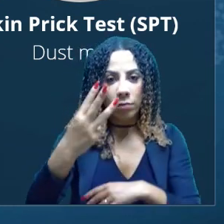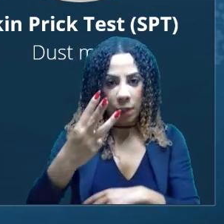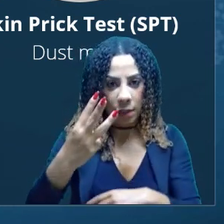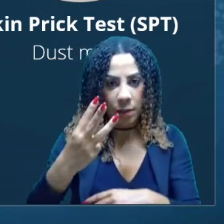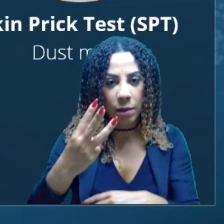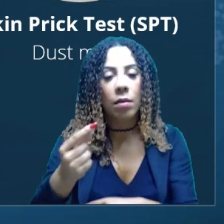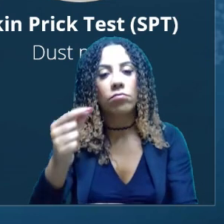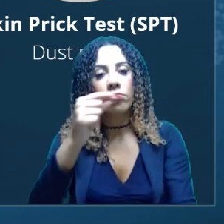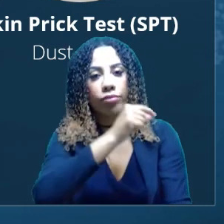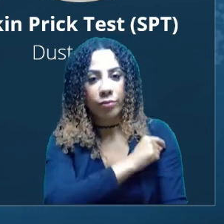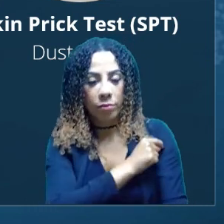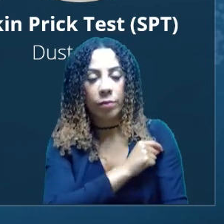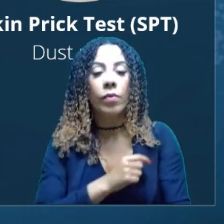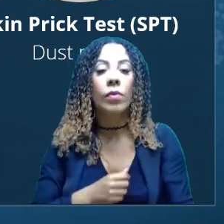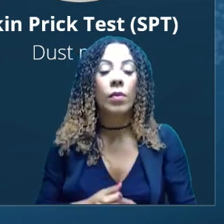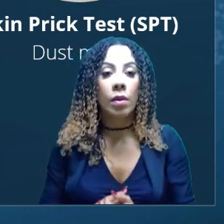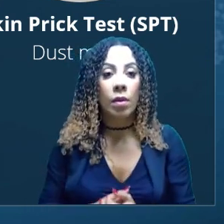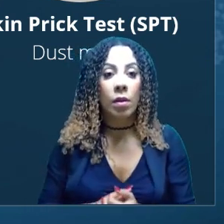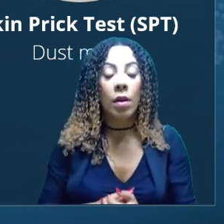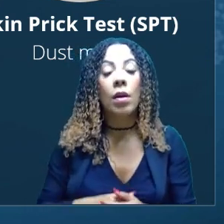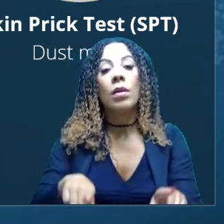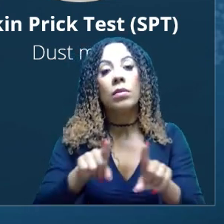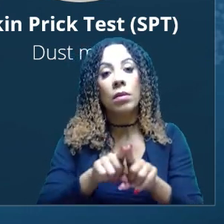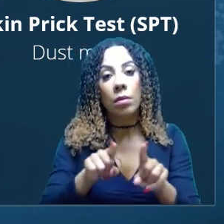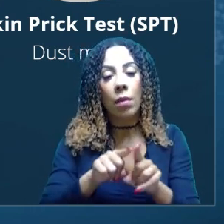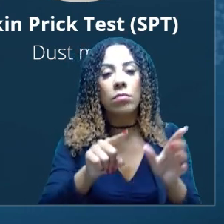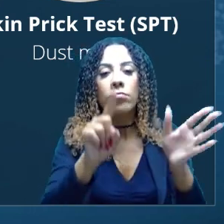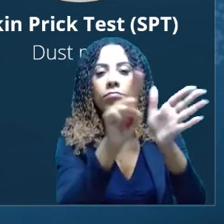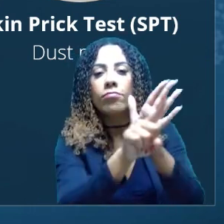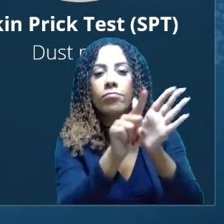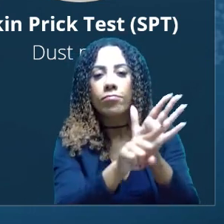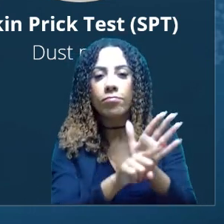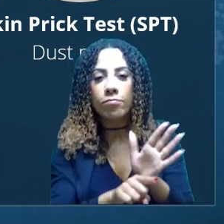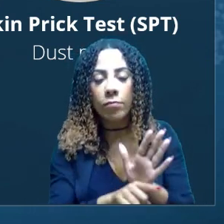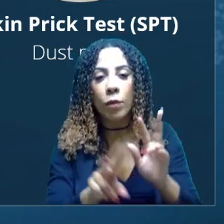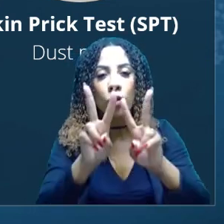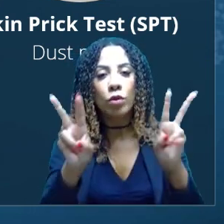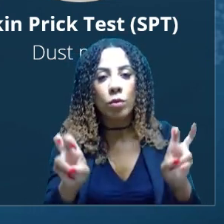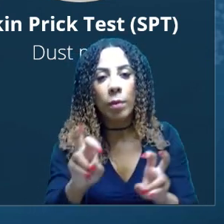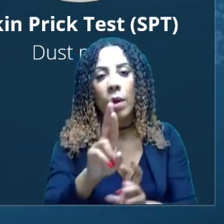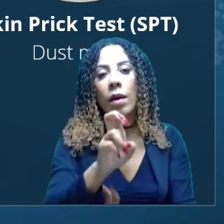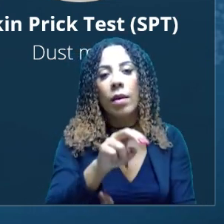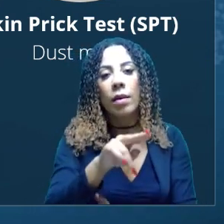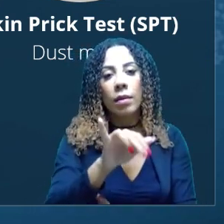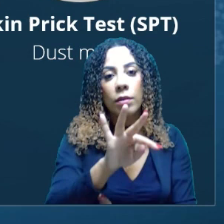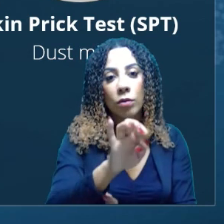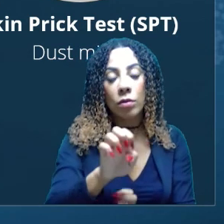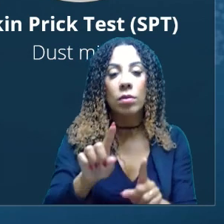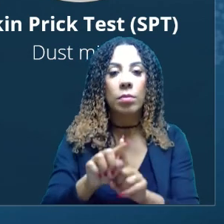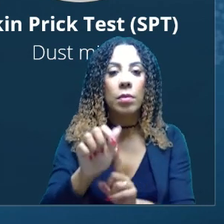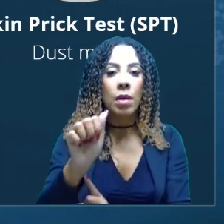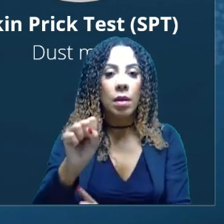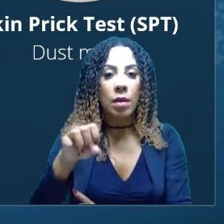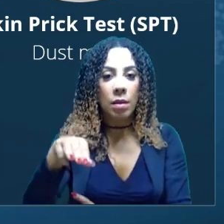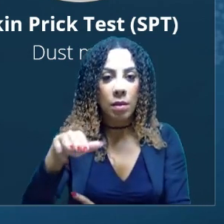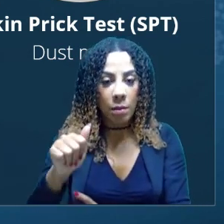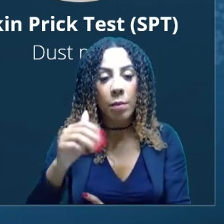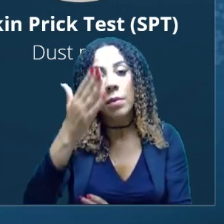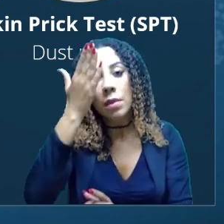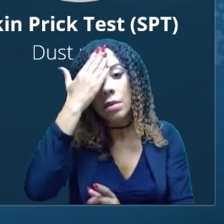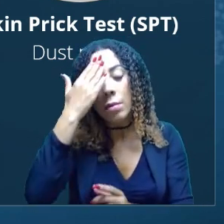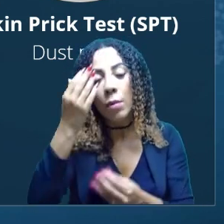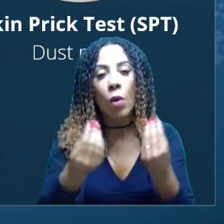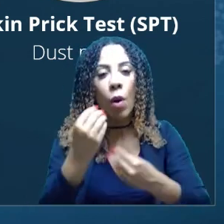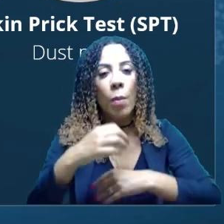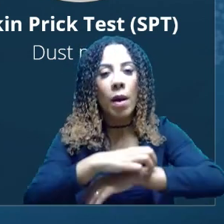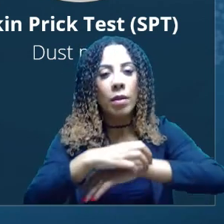terceira. Foi aplicado também os questionários de rinite e asma para avaliar os sintomas dessas alergias respiratórias. O Skin